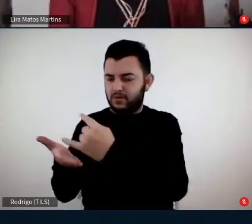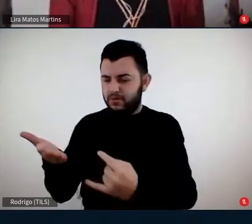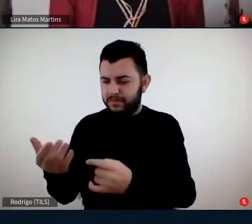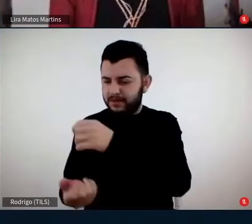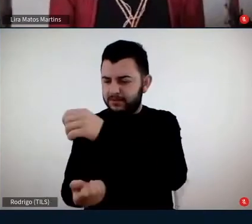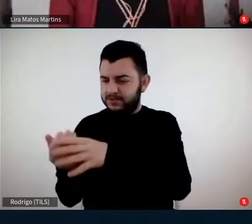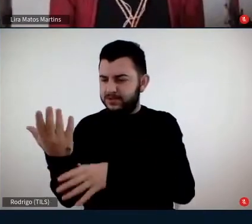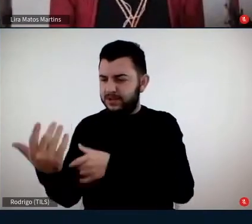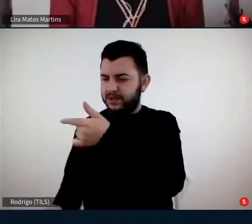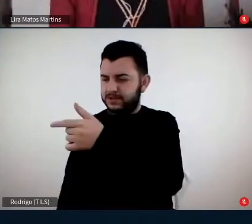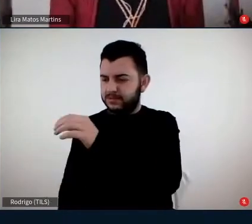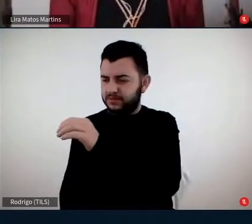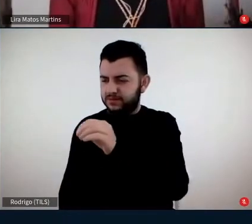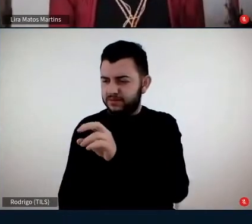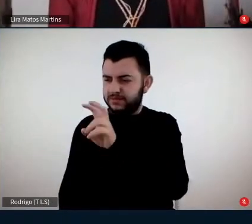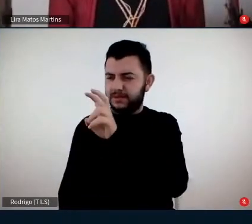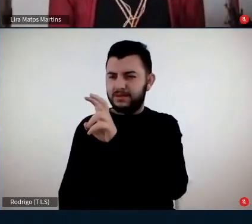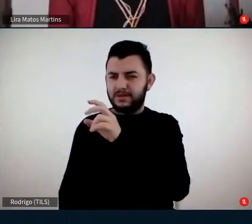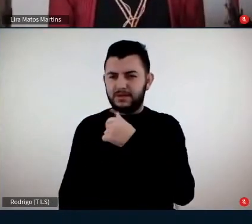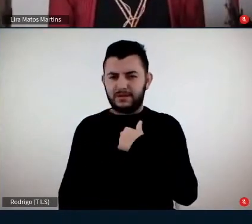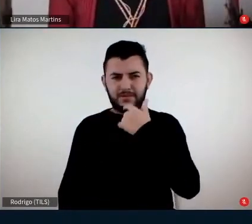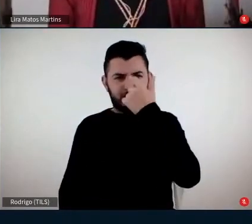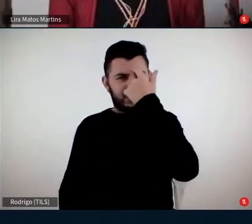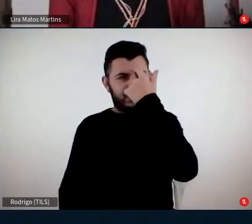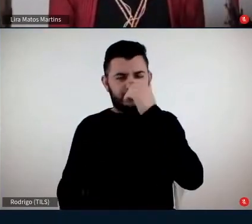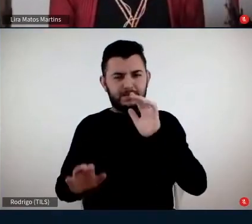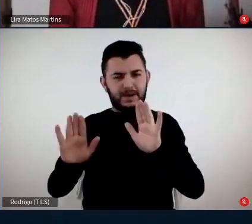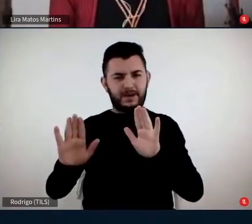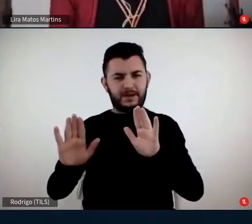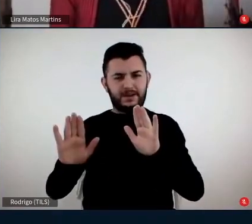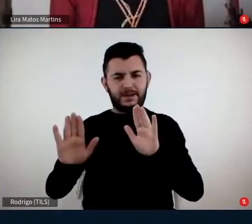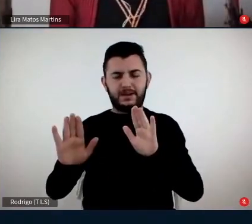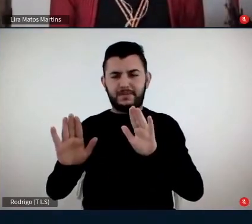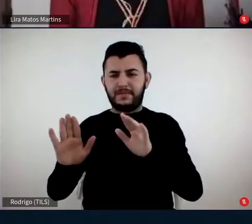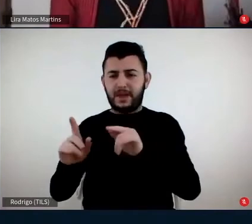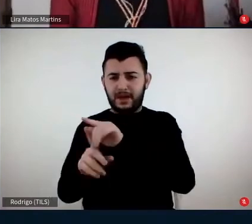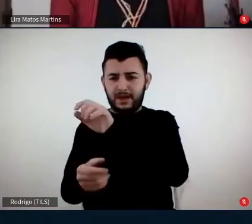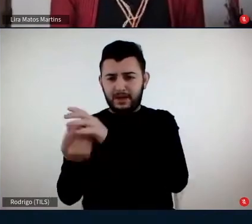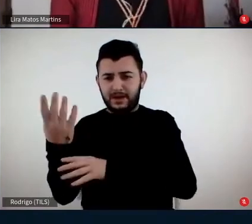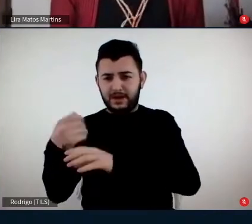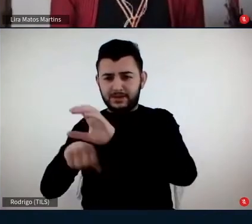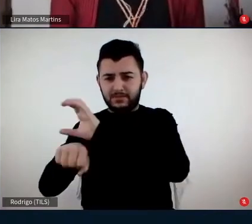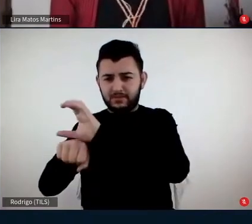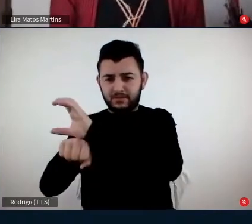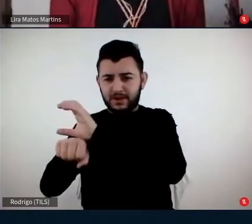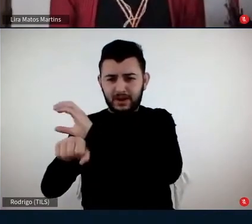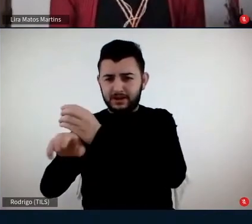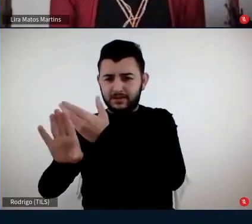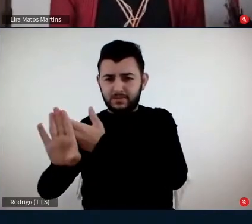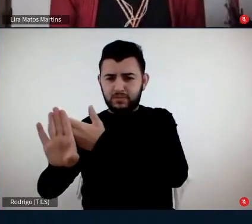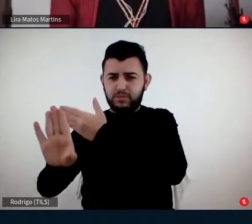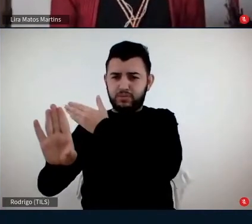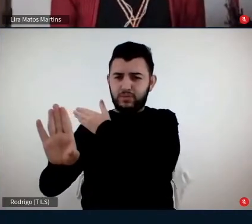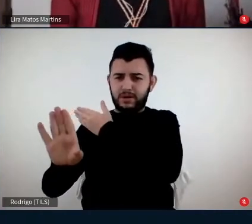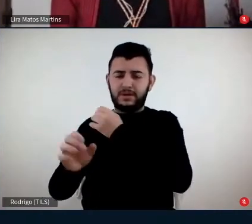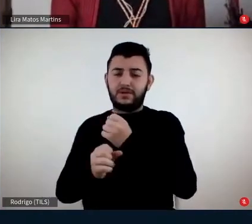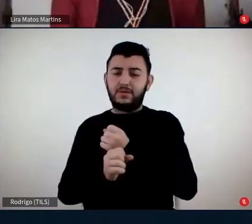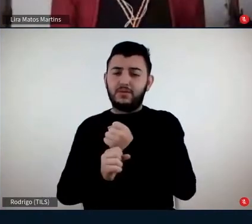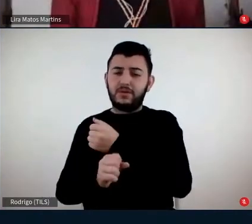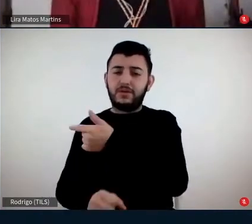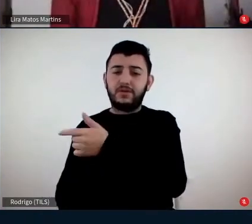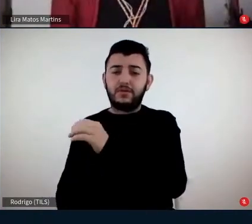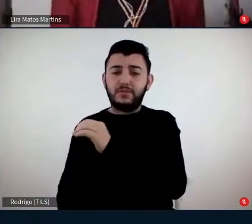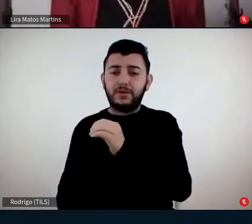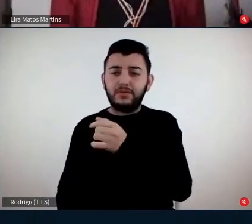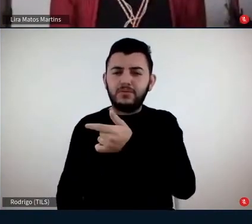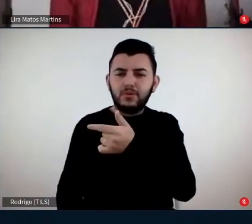2005, eu penso, não, os CAS foram criados antes disso. Ela mesmo diz em 2002. Então, assim, soa para